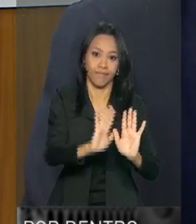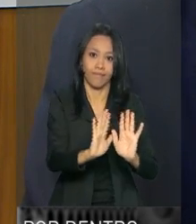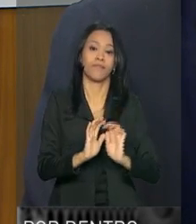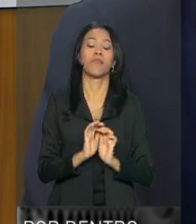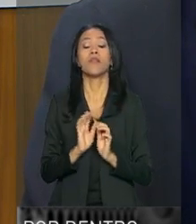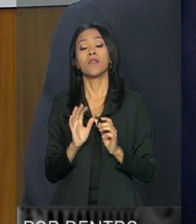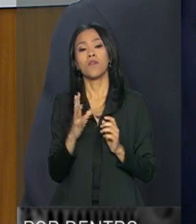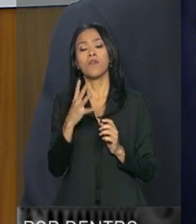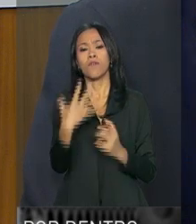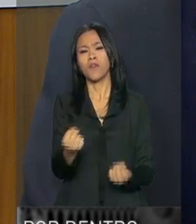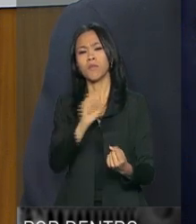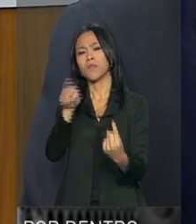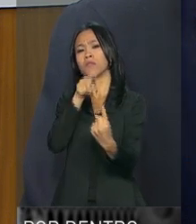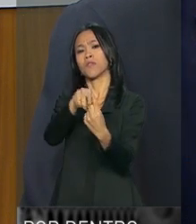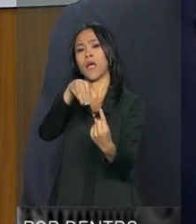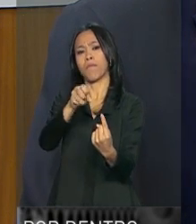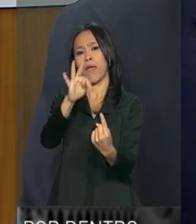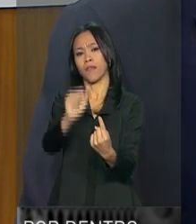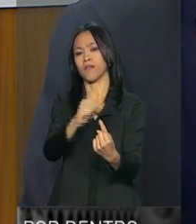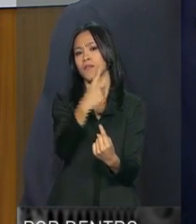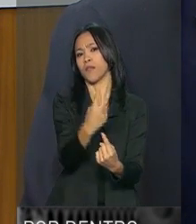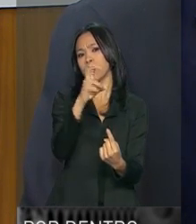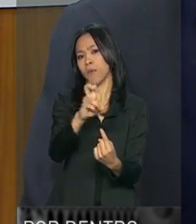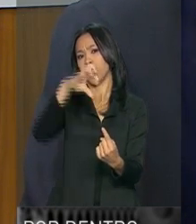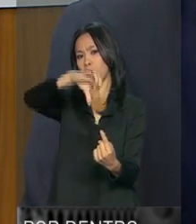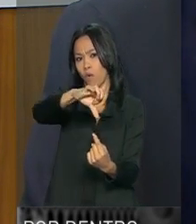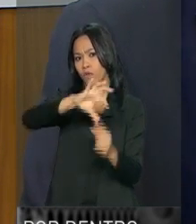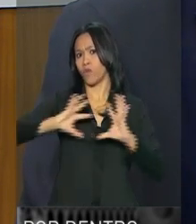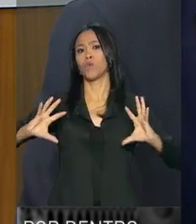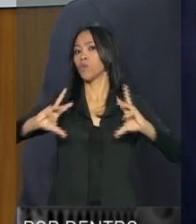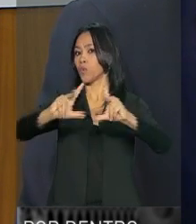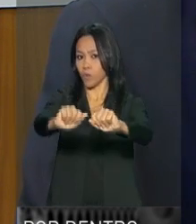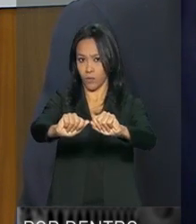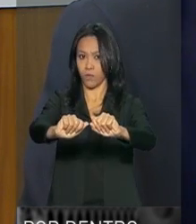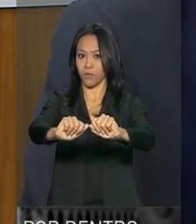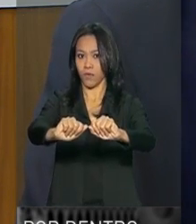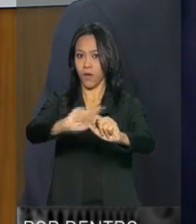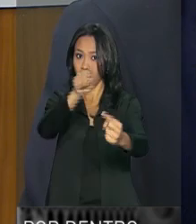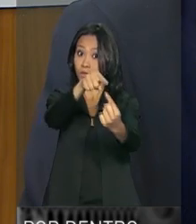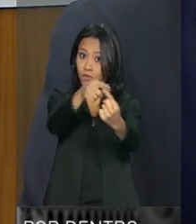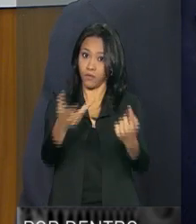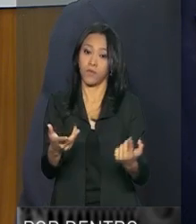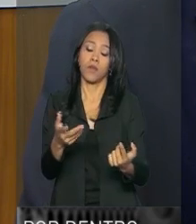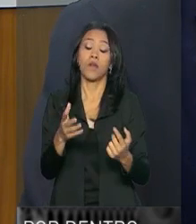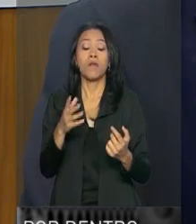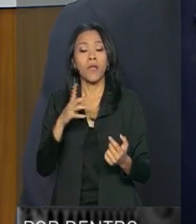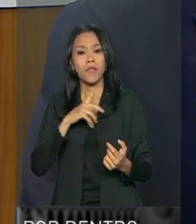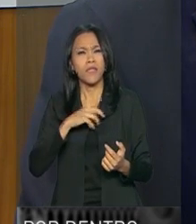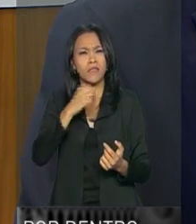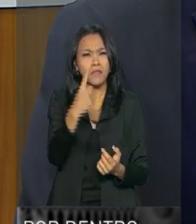considerar pela meta a meta era um défice de 159 no total netão sim pra que a gente tem um défice de